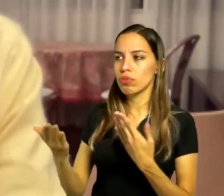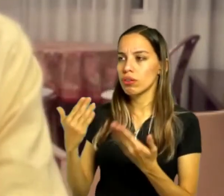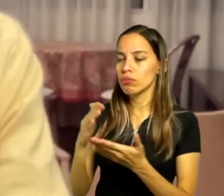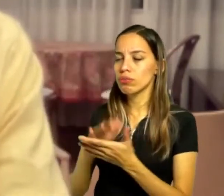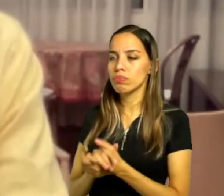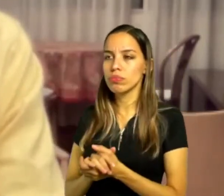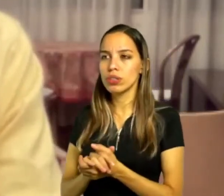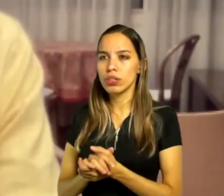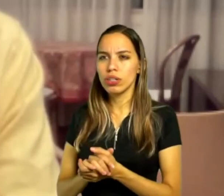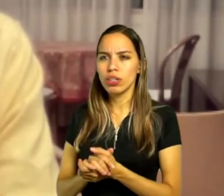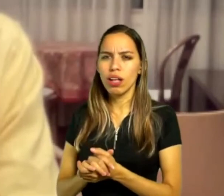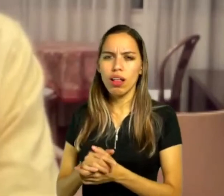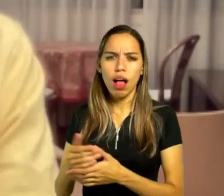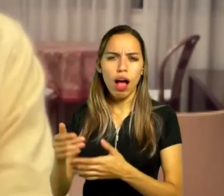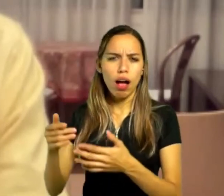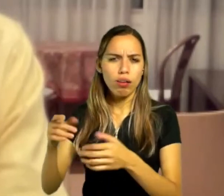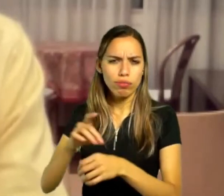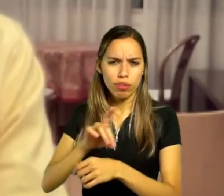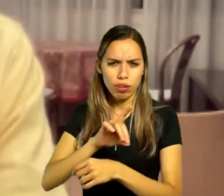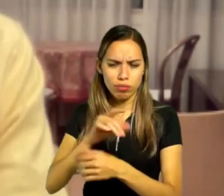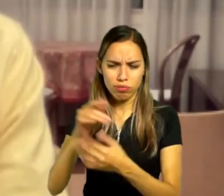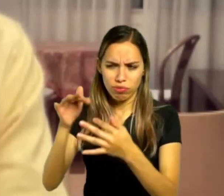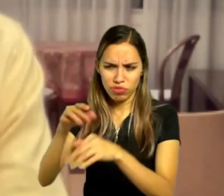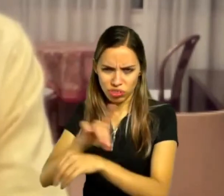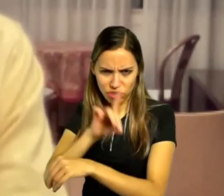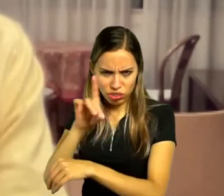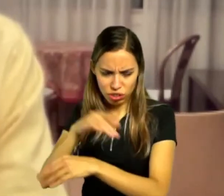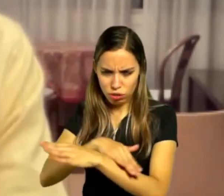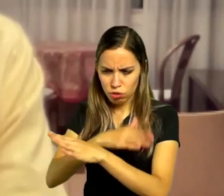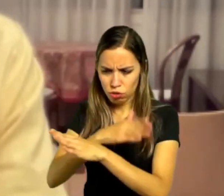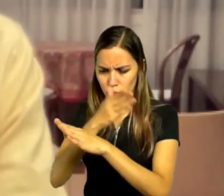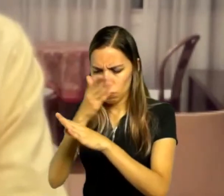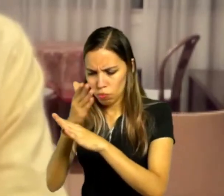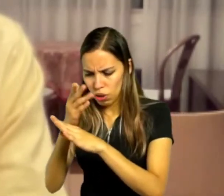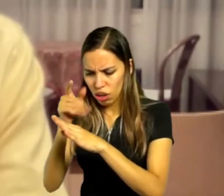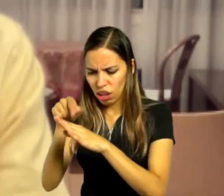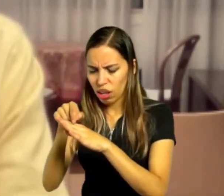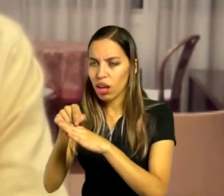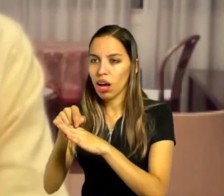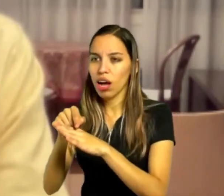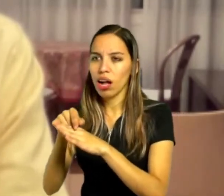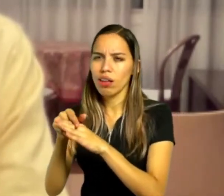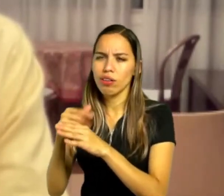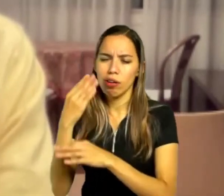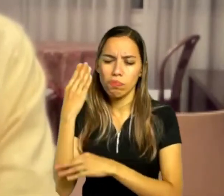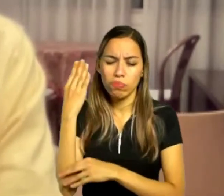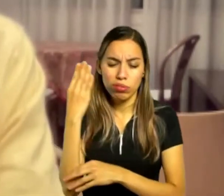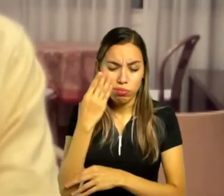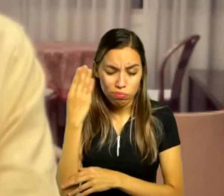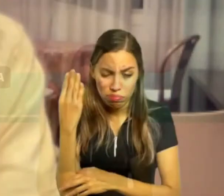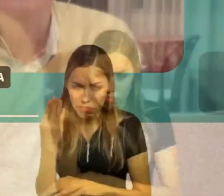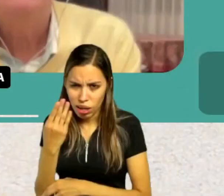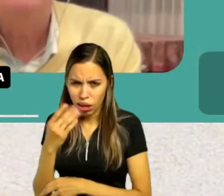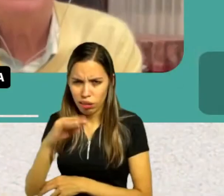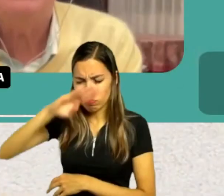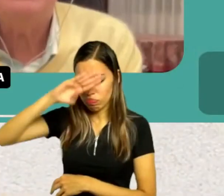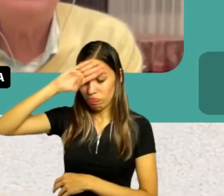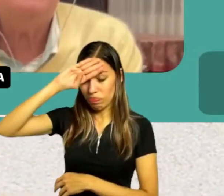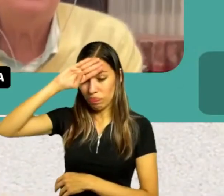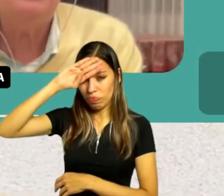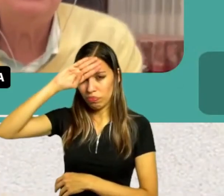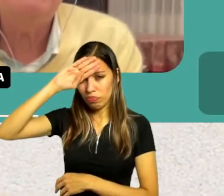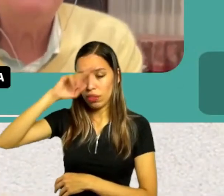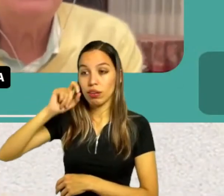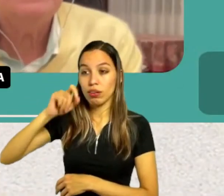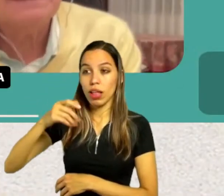dias, e acho que a palestra estava marcada para acontecer numa quinta-feira, se não me engano. E aí